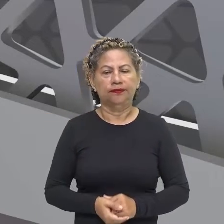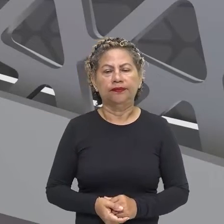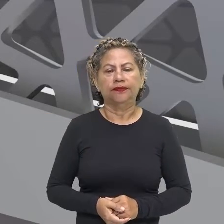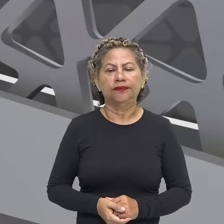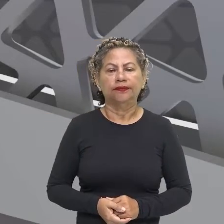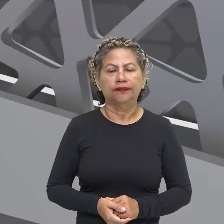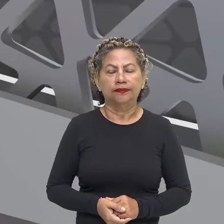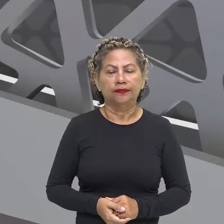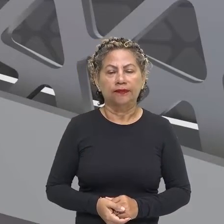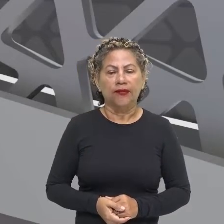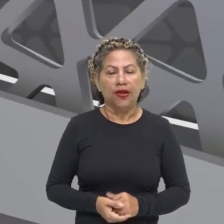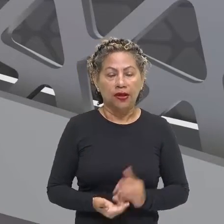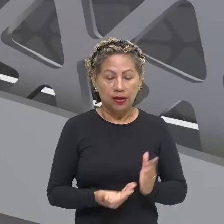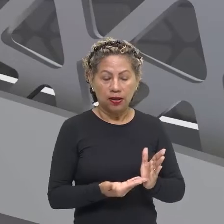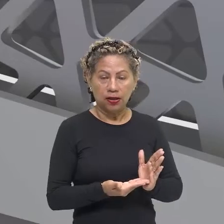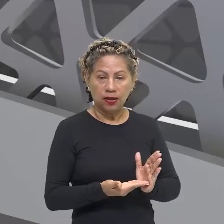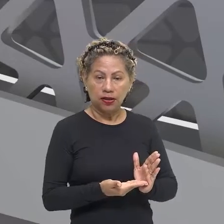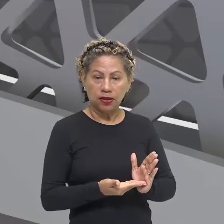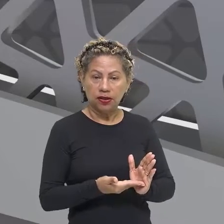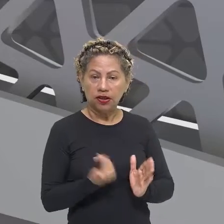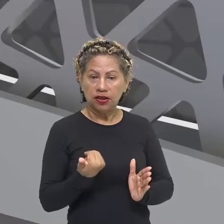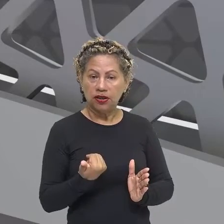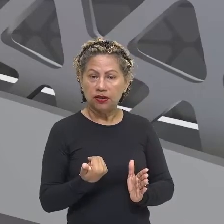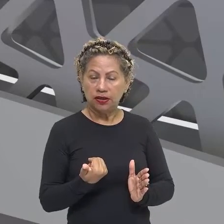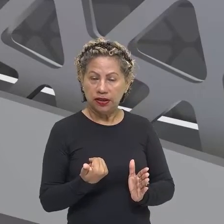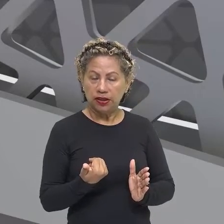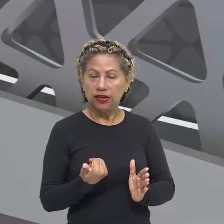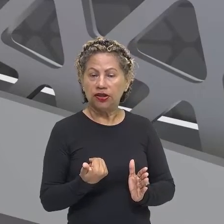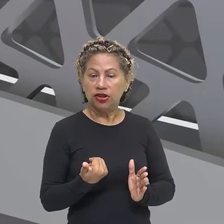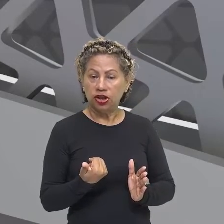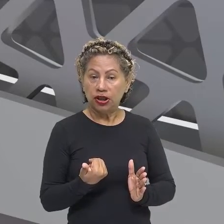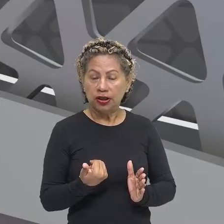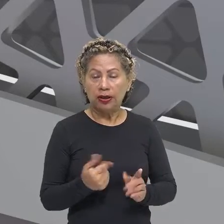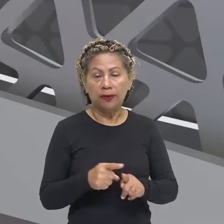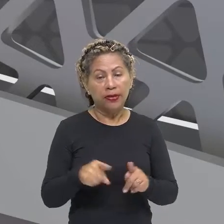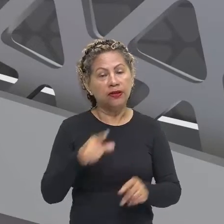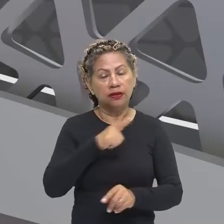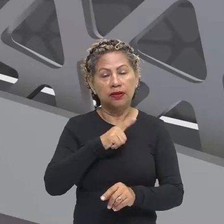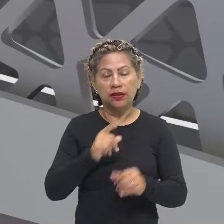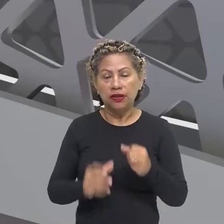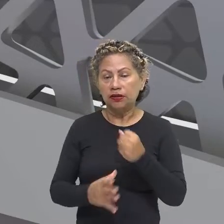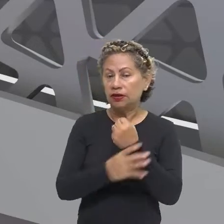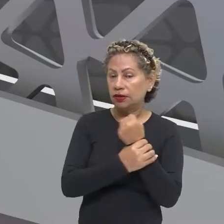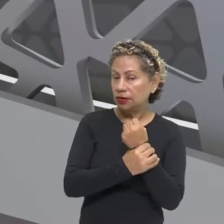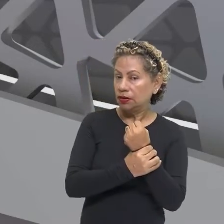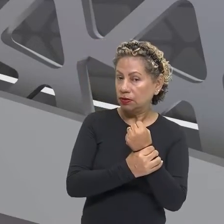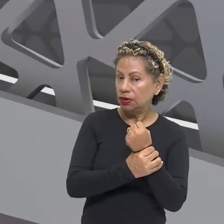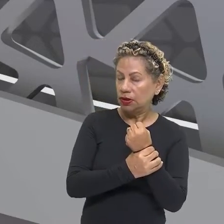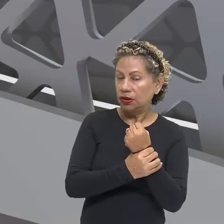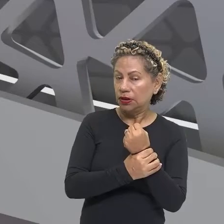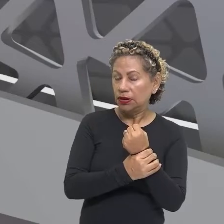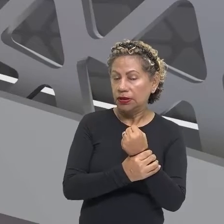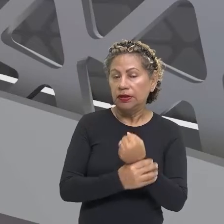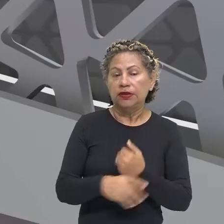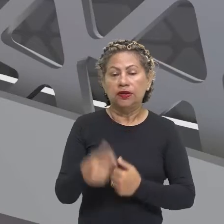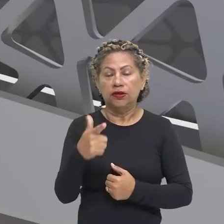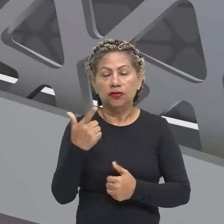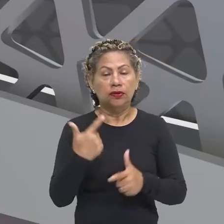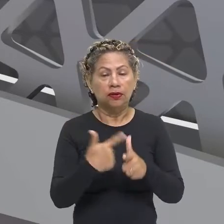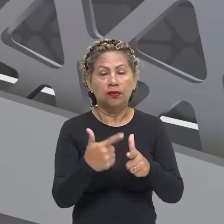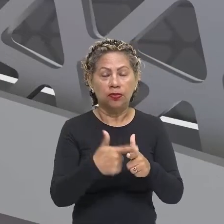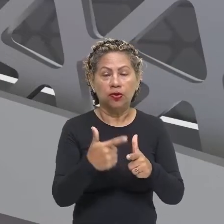vírus, algum malware vier para dentro dos nossos dispositivos, o que a gente precisa